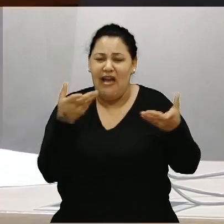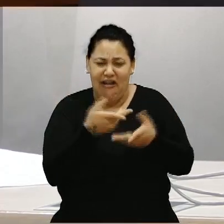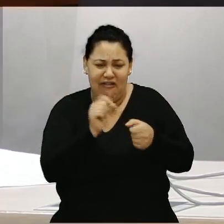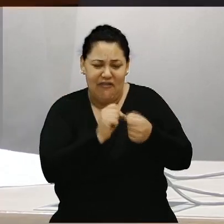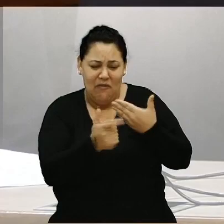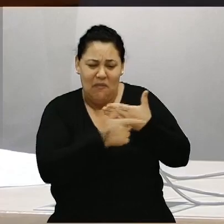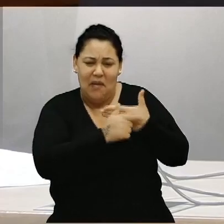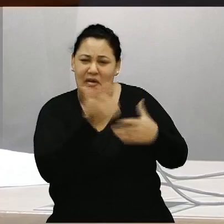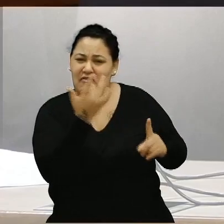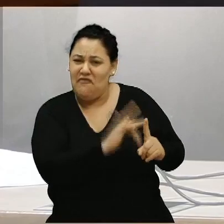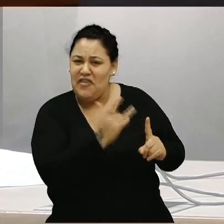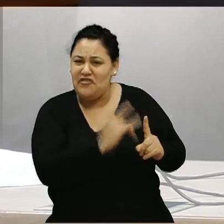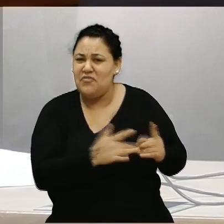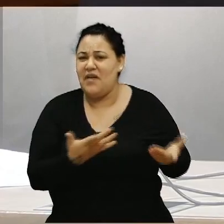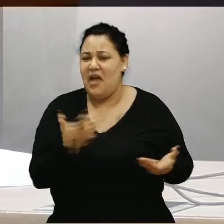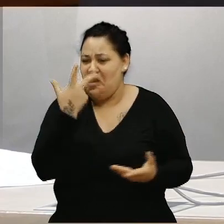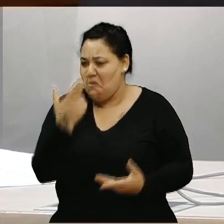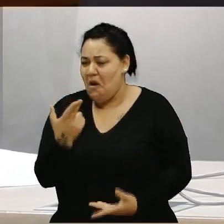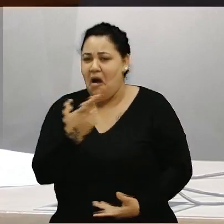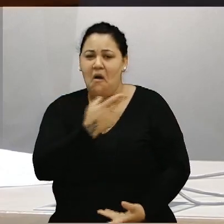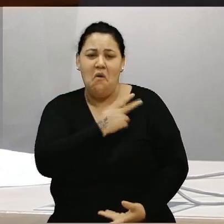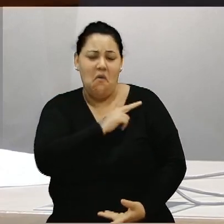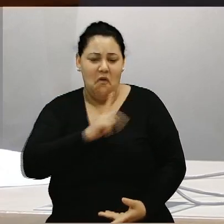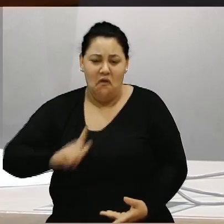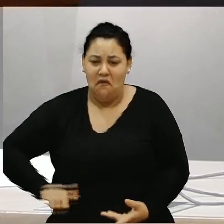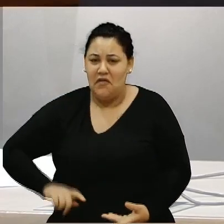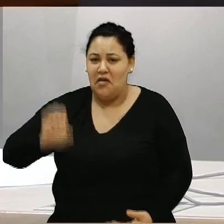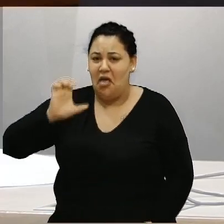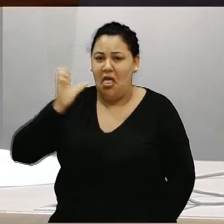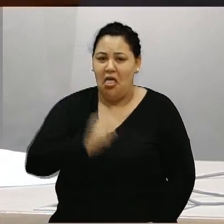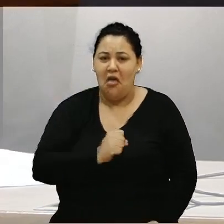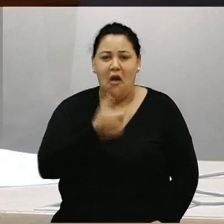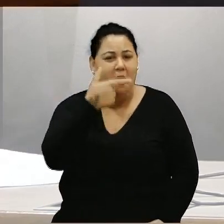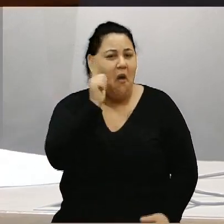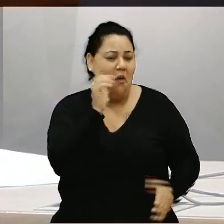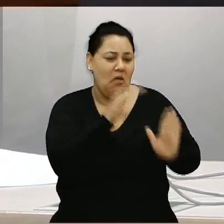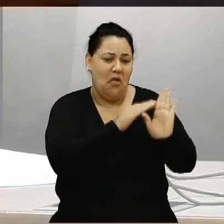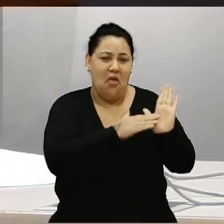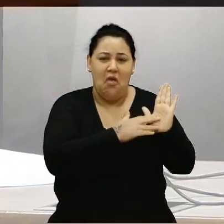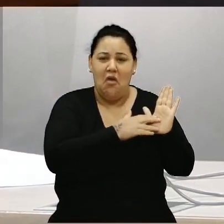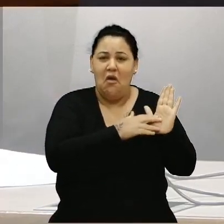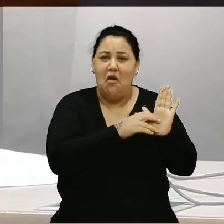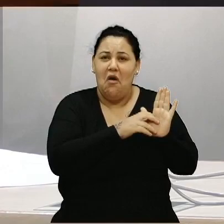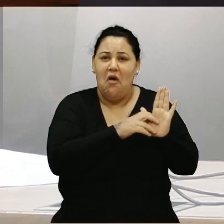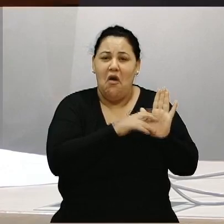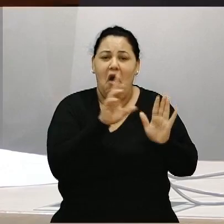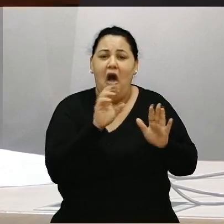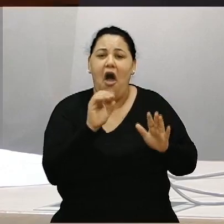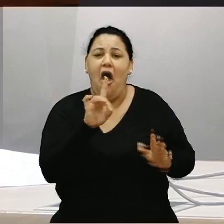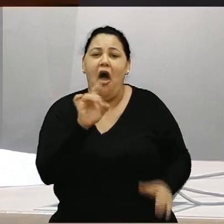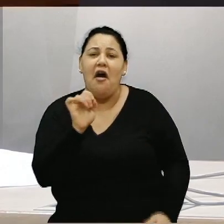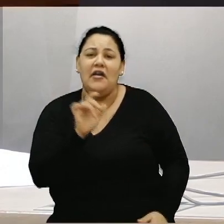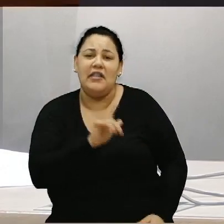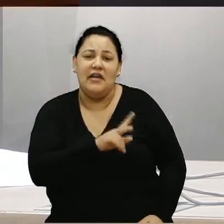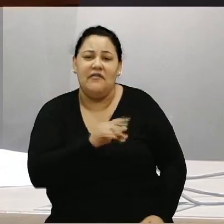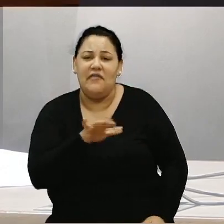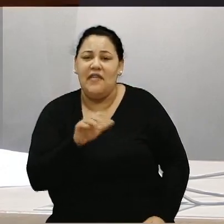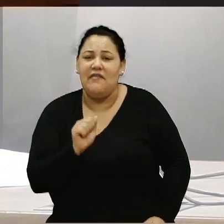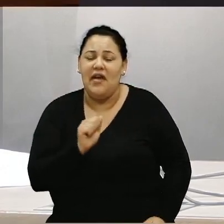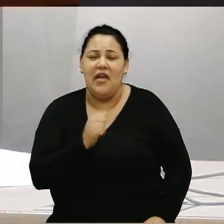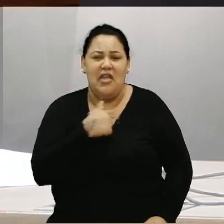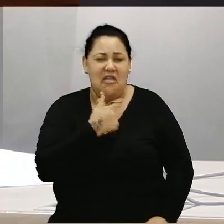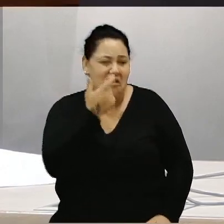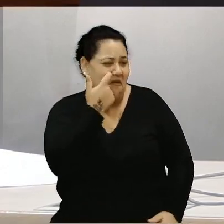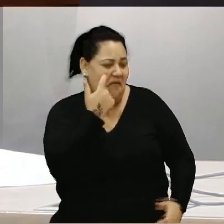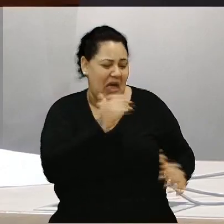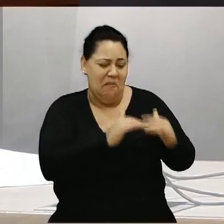governador. Ontem no programa Roda Viva ele disse, eu vi que estava sendo embalado lá no país o equipamento e tal.